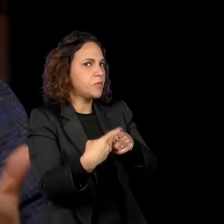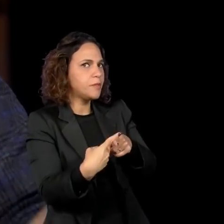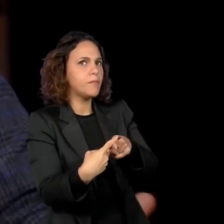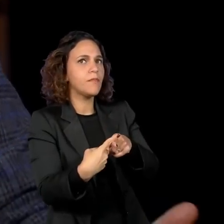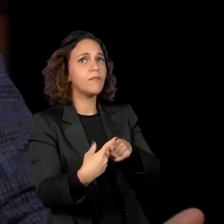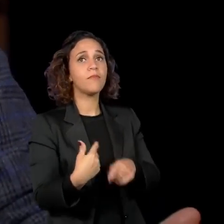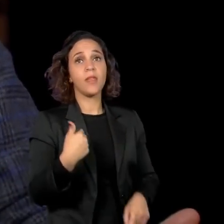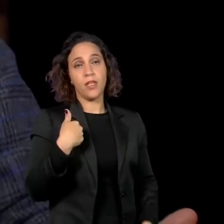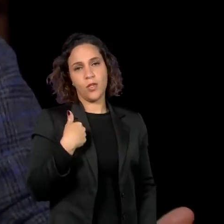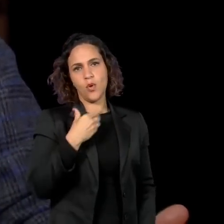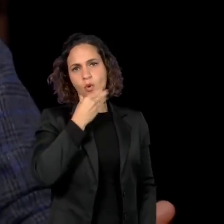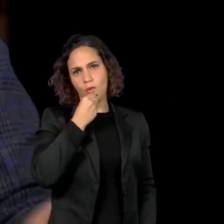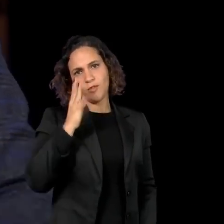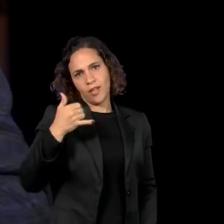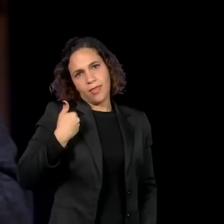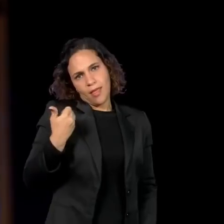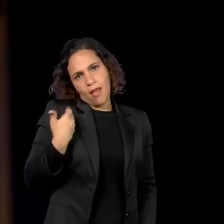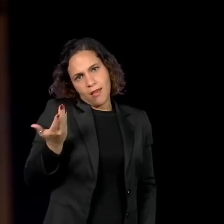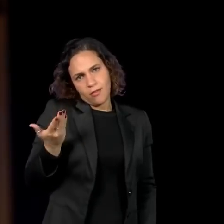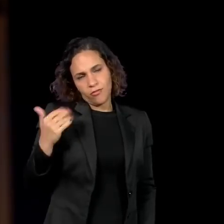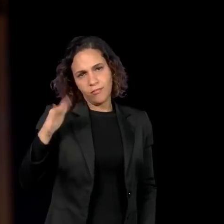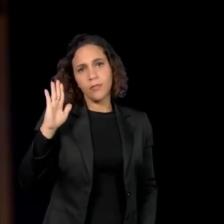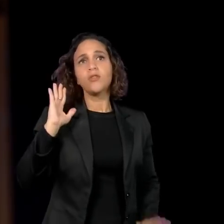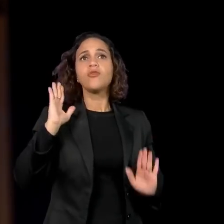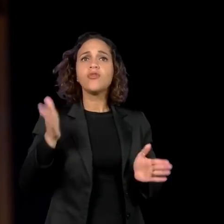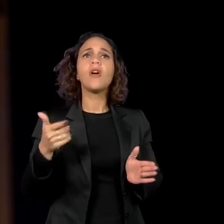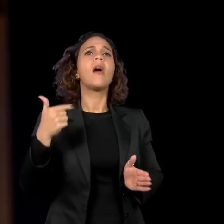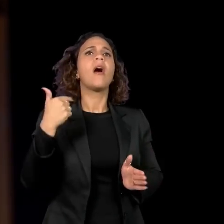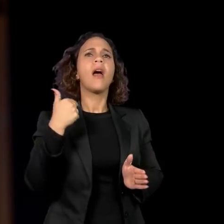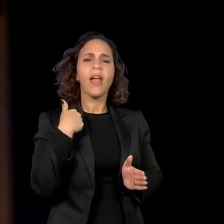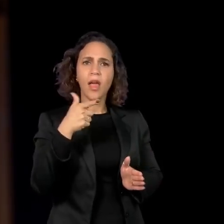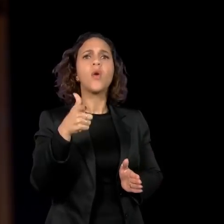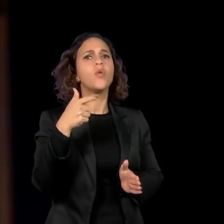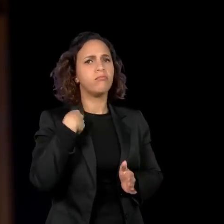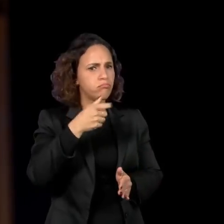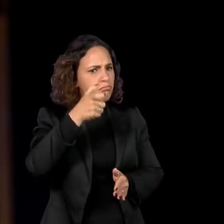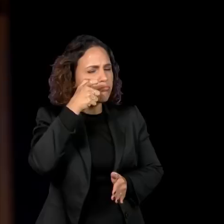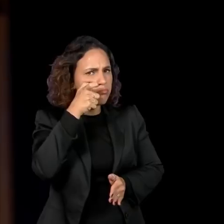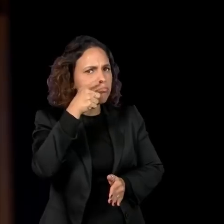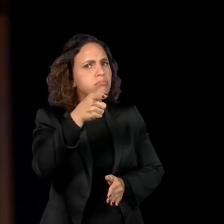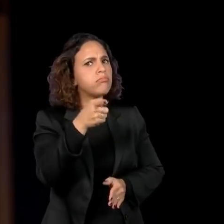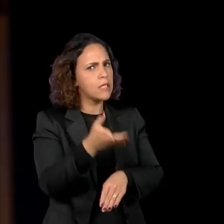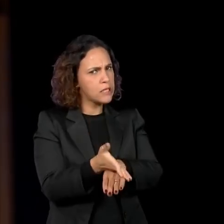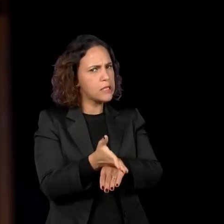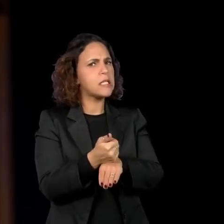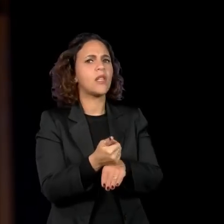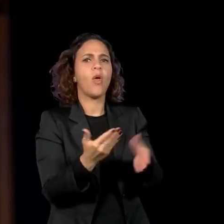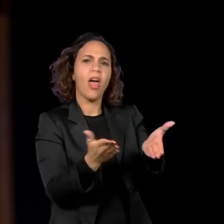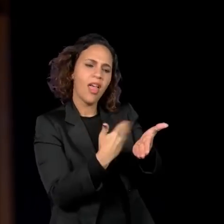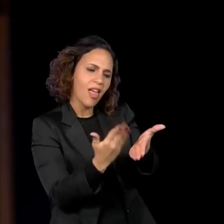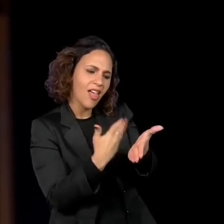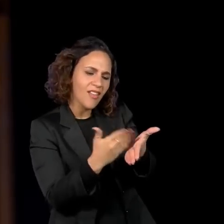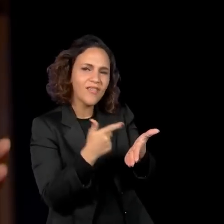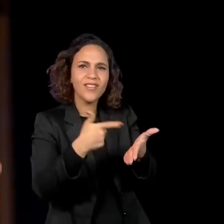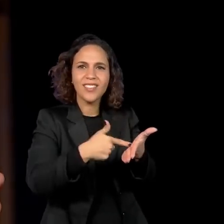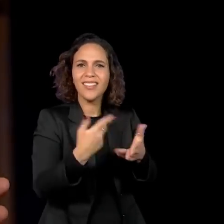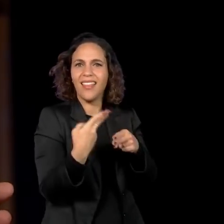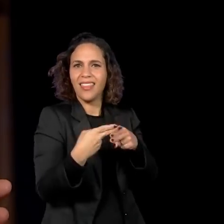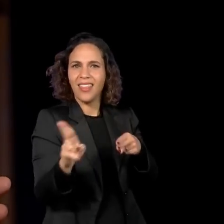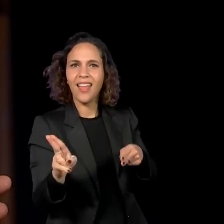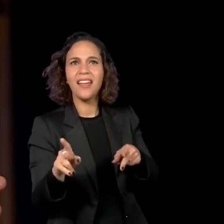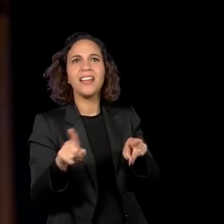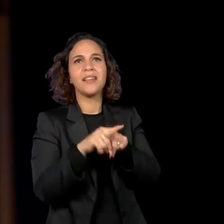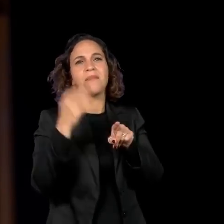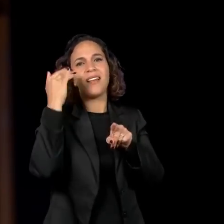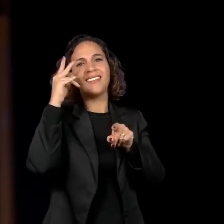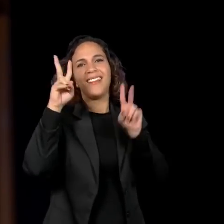sou um rapaz já com uma certa idade, tive contato com pornografia cedo, eu diria, com aquelas revistas, com aquela catecismo,